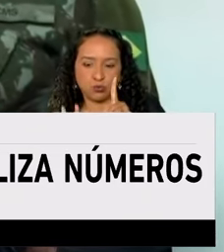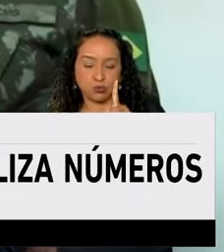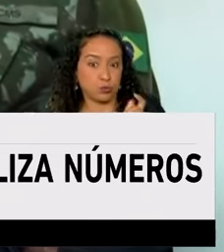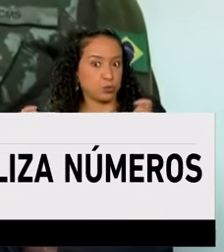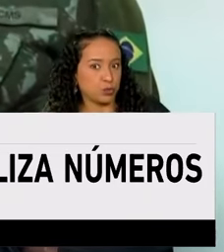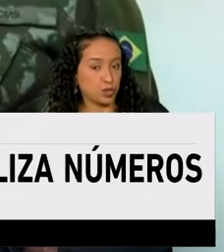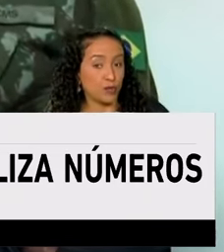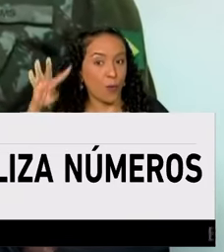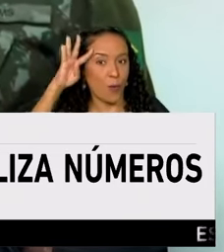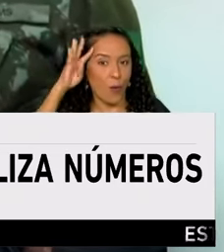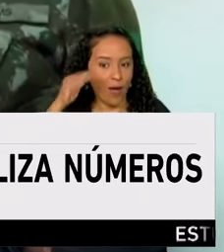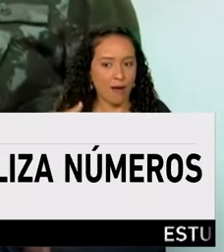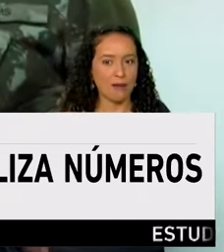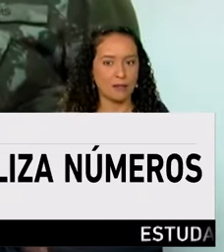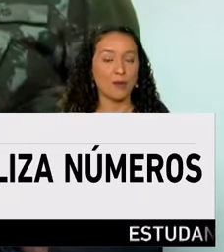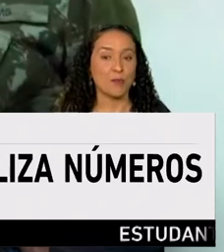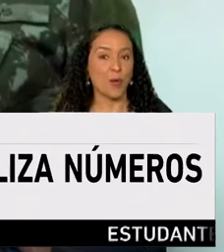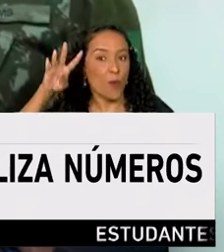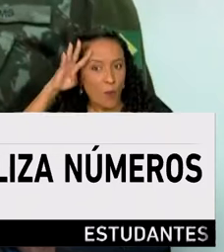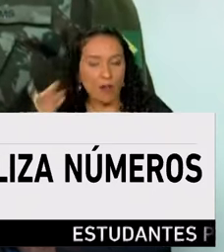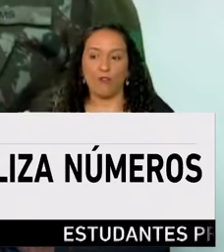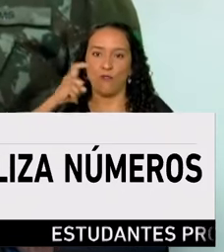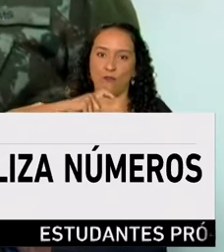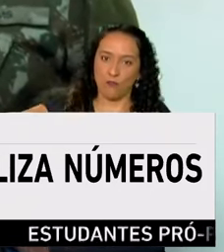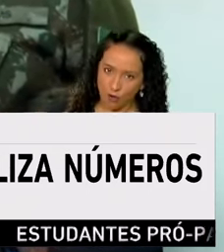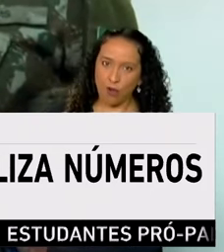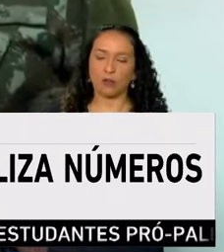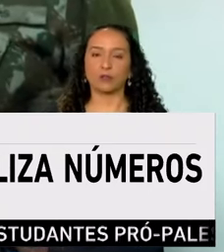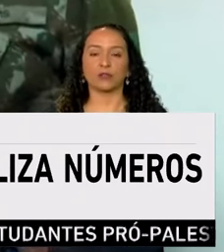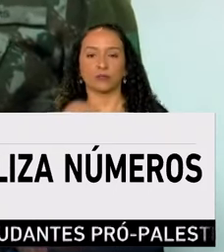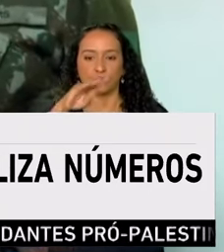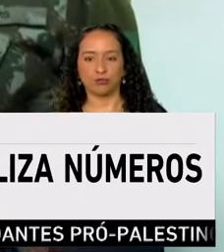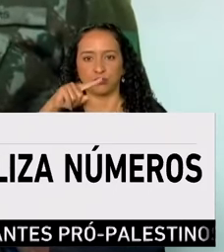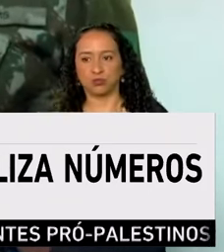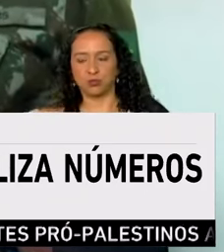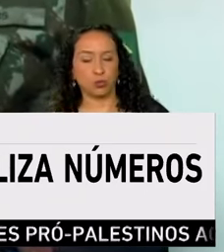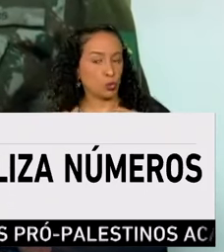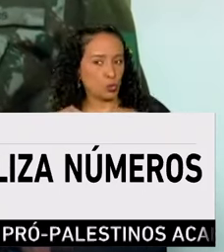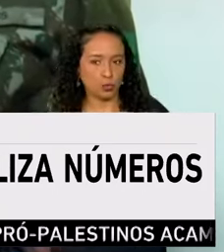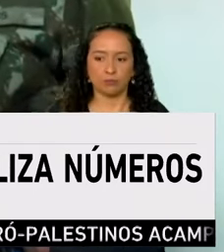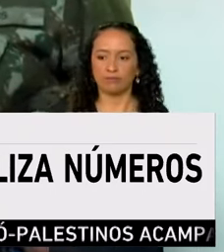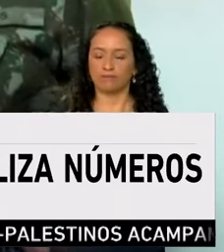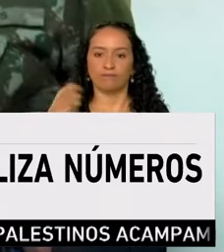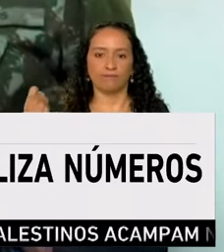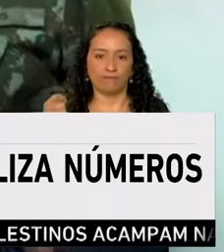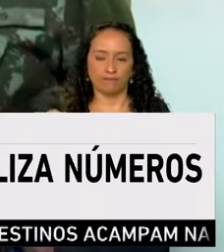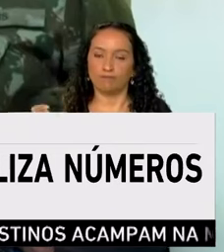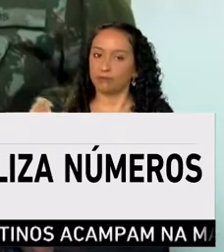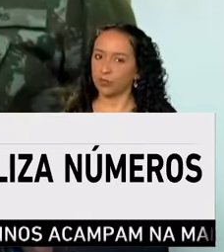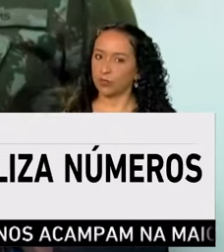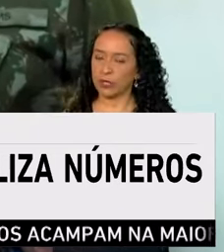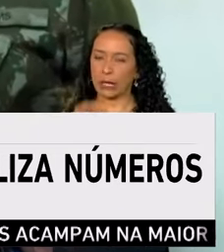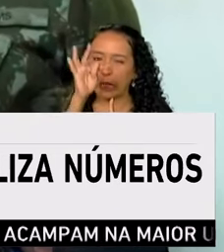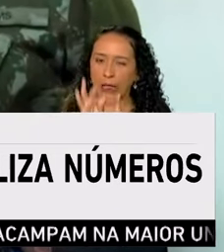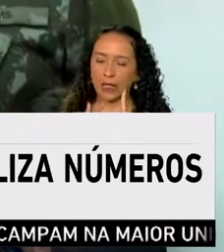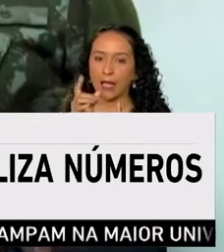para quarta-feira, porque quarta-feira volta, retorna a instabilidade para todo o Rio Grande do Sul e a gente pode ter uma